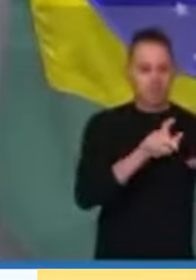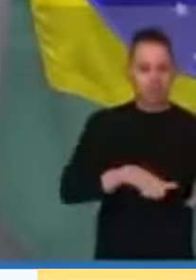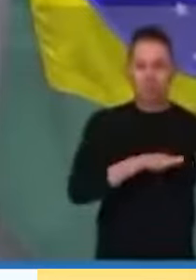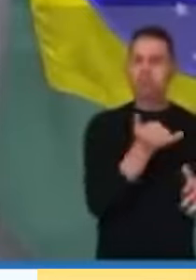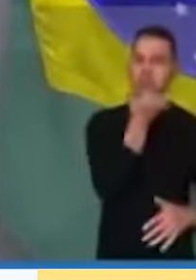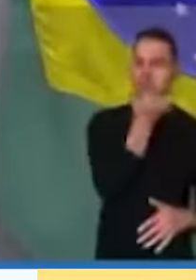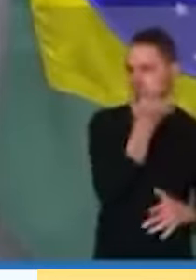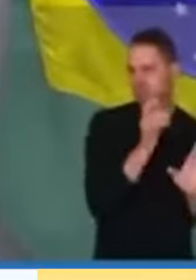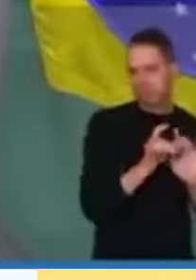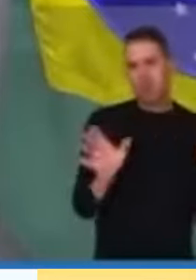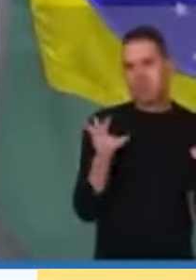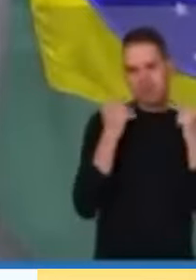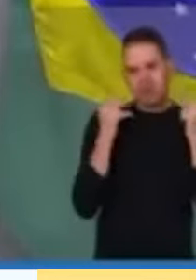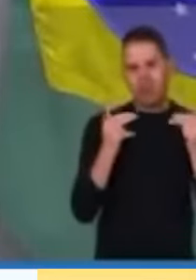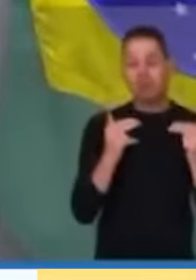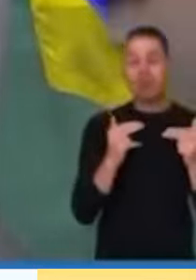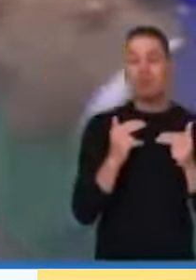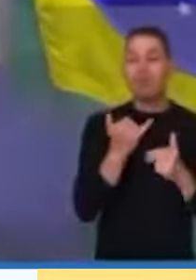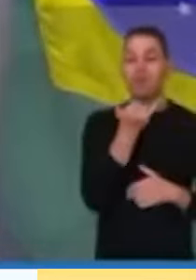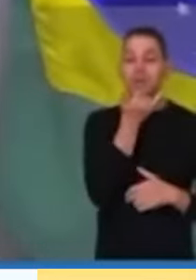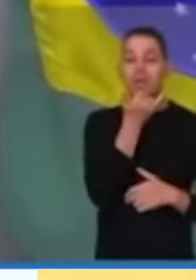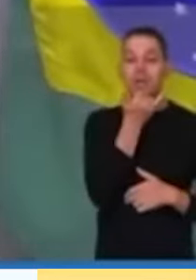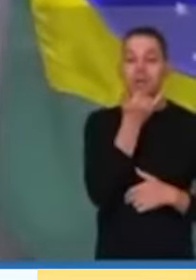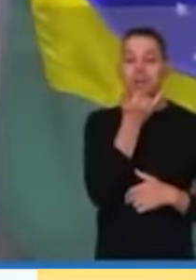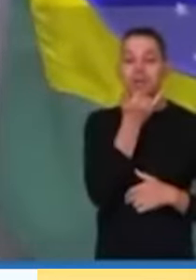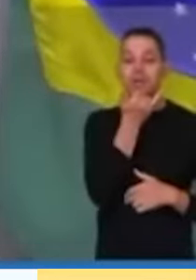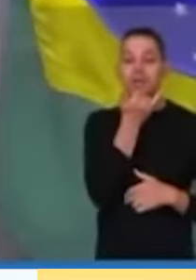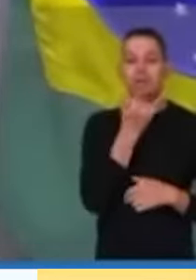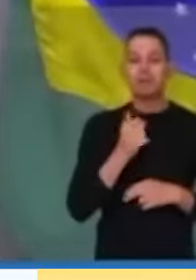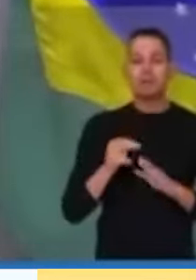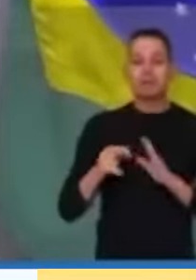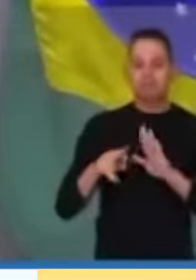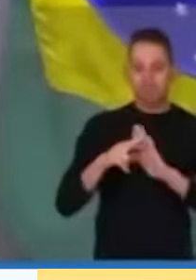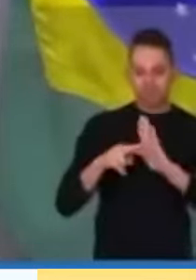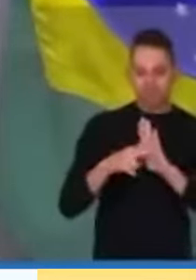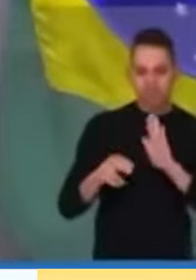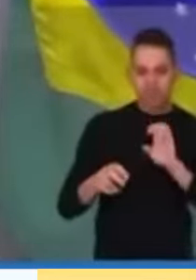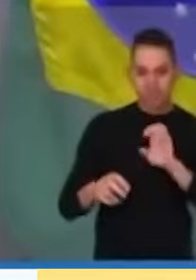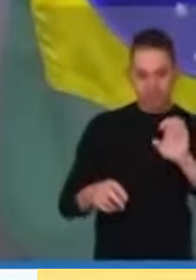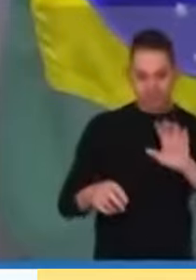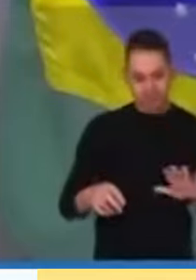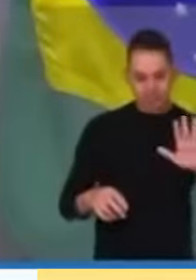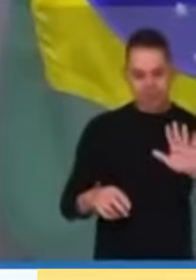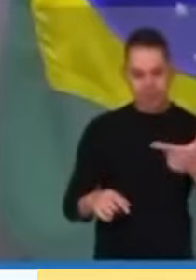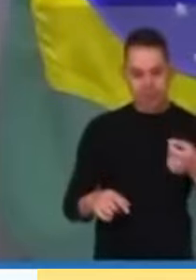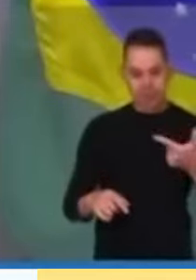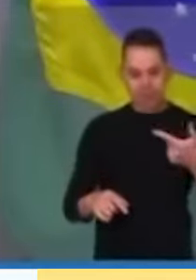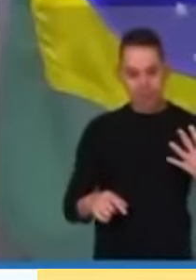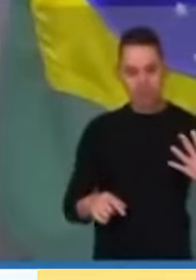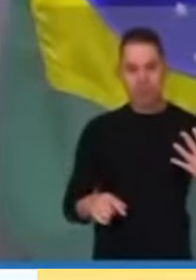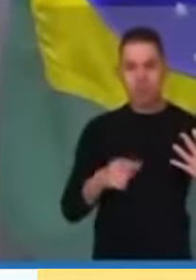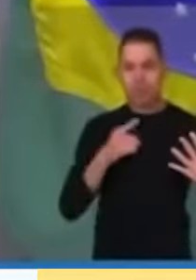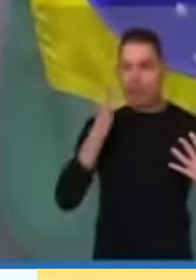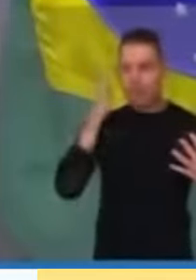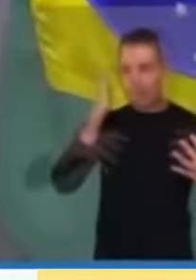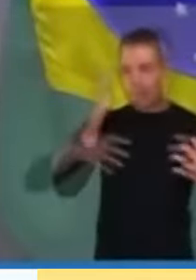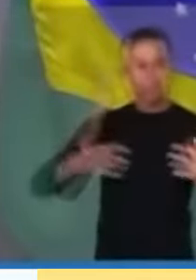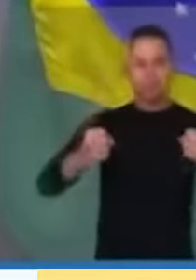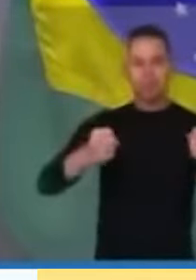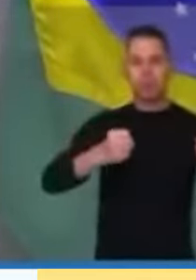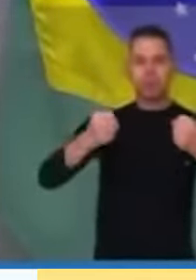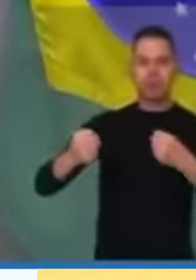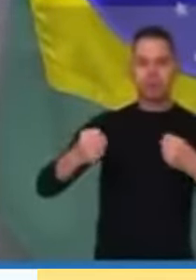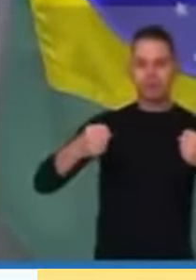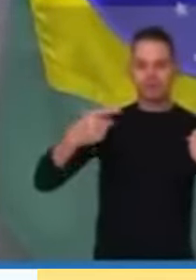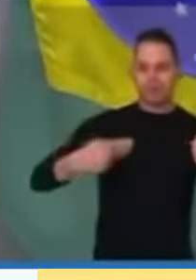foram anistiados justamente por um regime que a esquerda brasileira hoje, em 2024, classifica como ditadura. Se